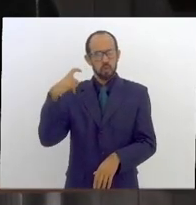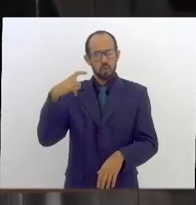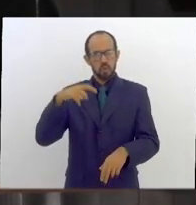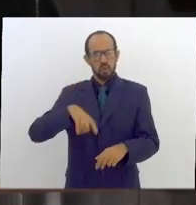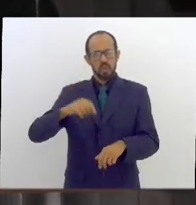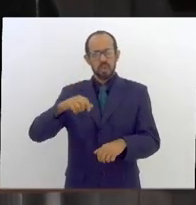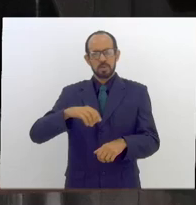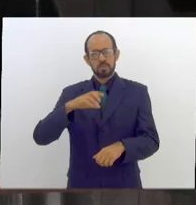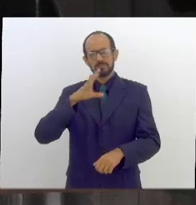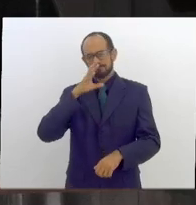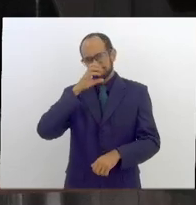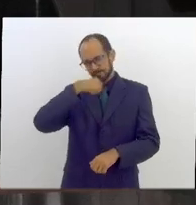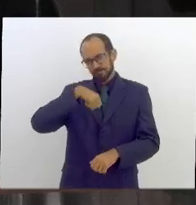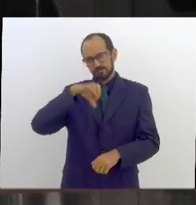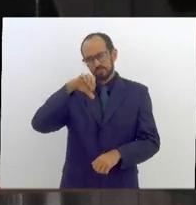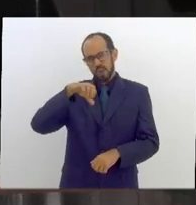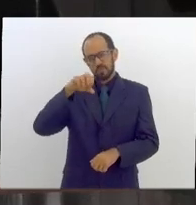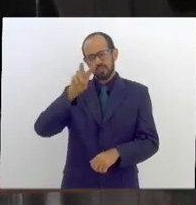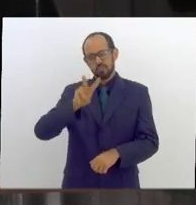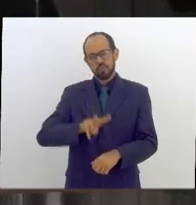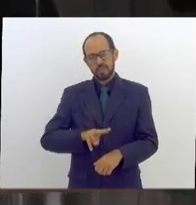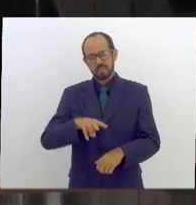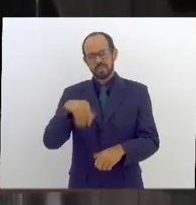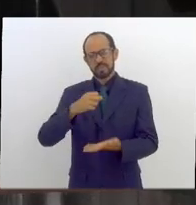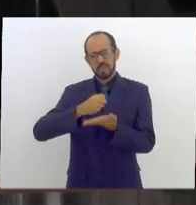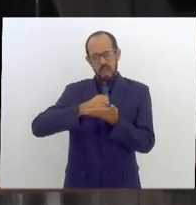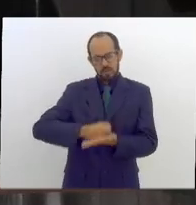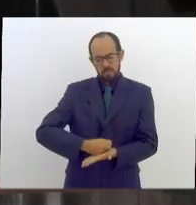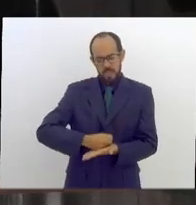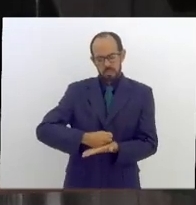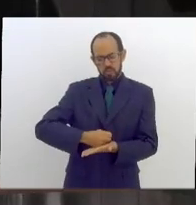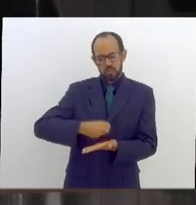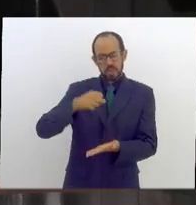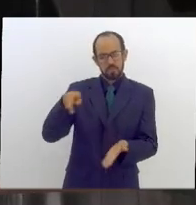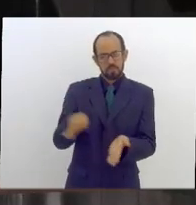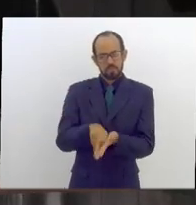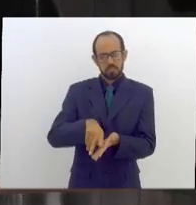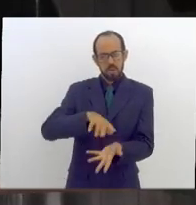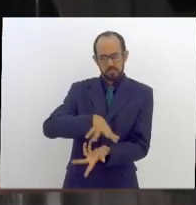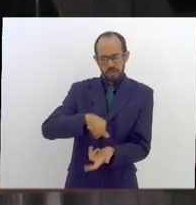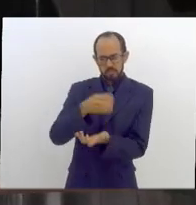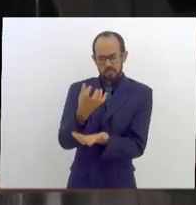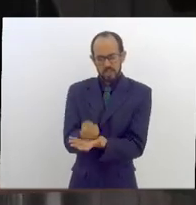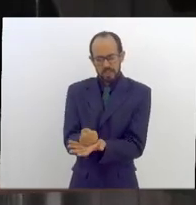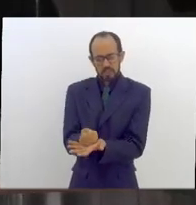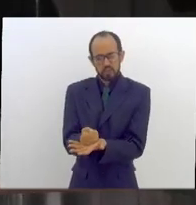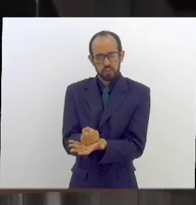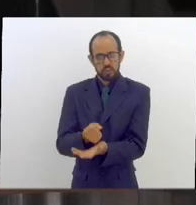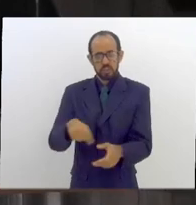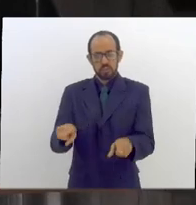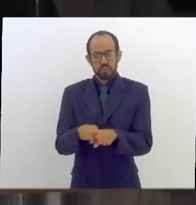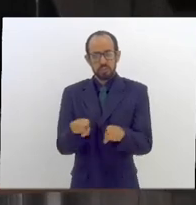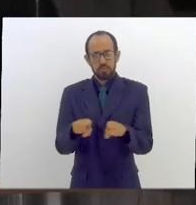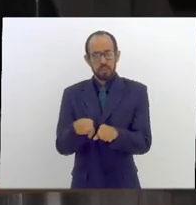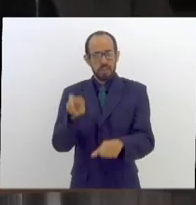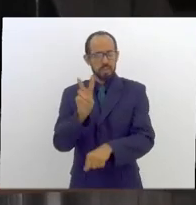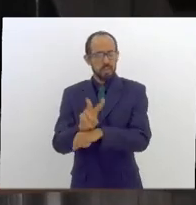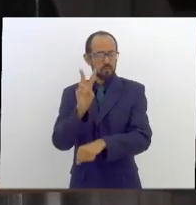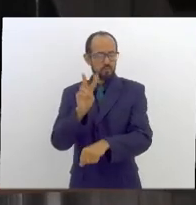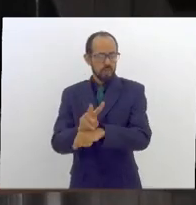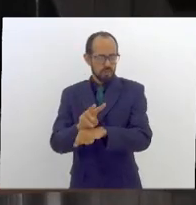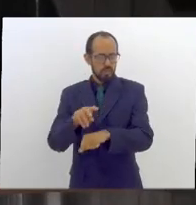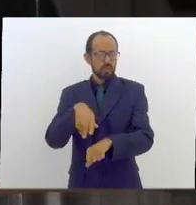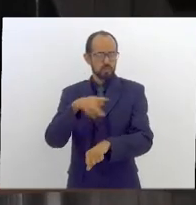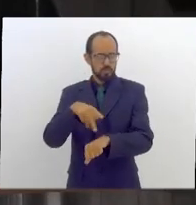gravidade e podendo carregar mais de 7 toneladas, reforçando a capacidade de defesa da nossa